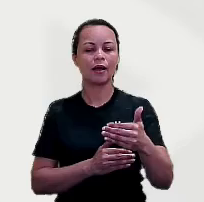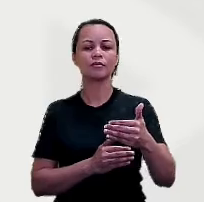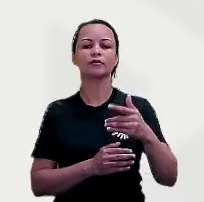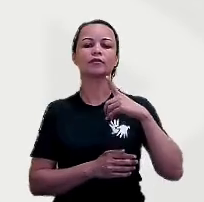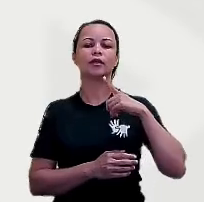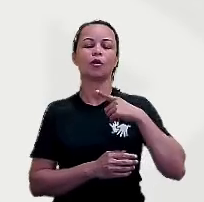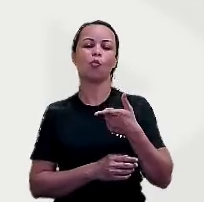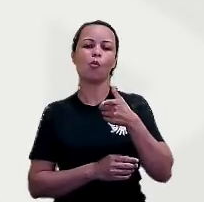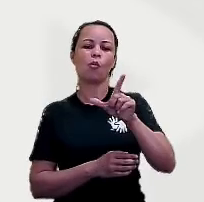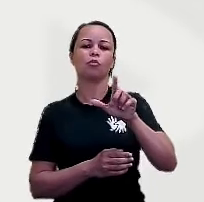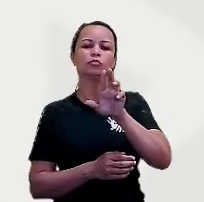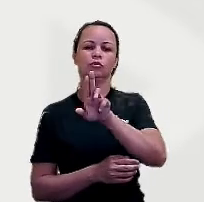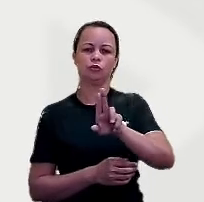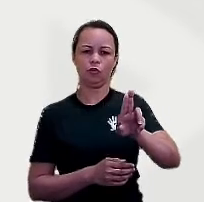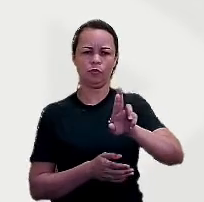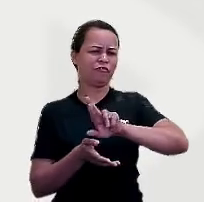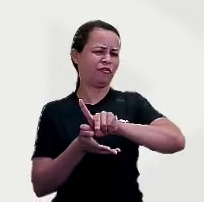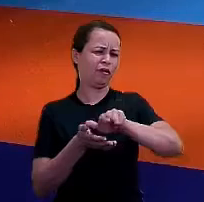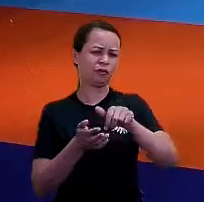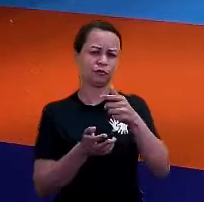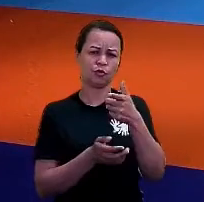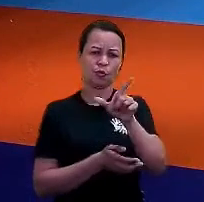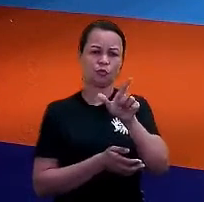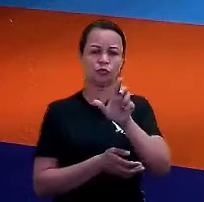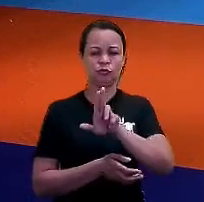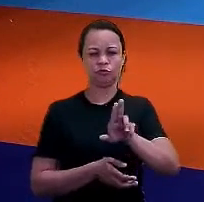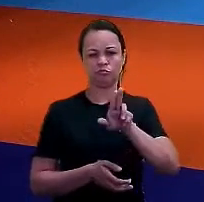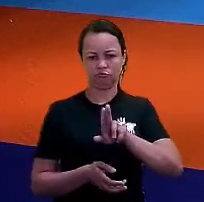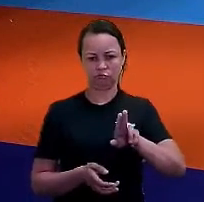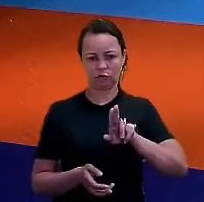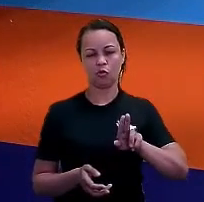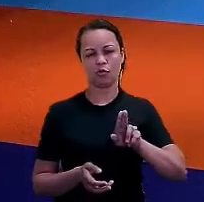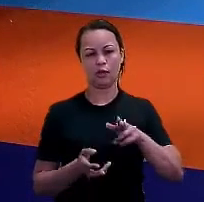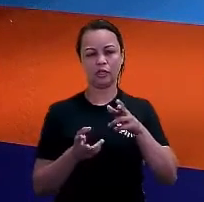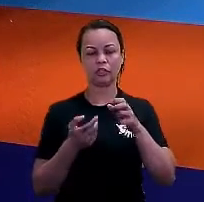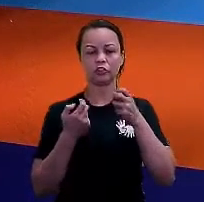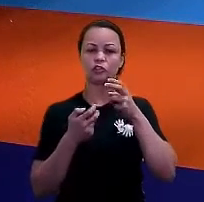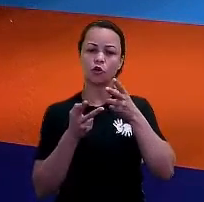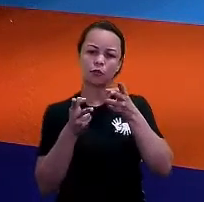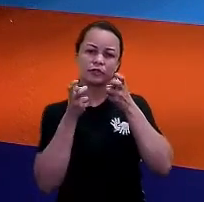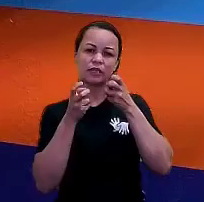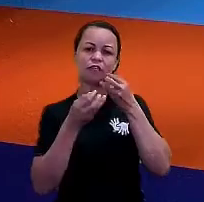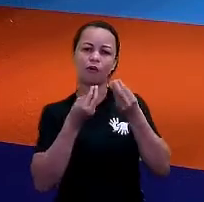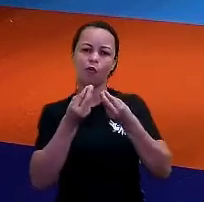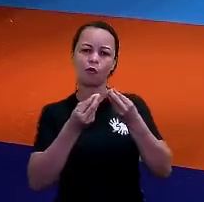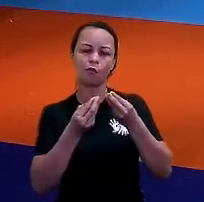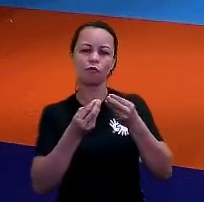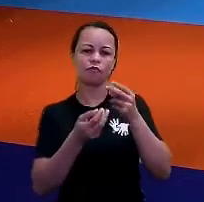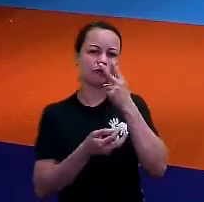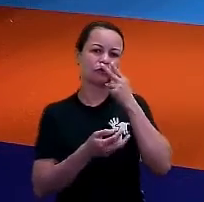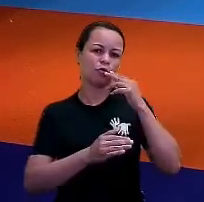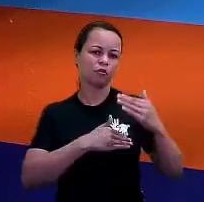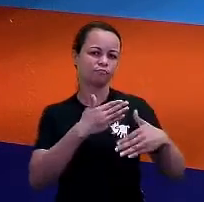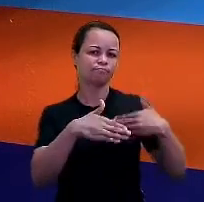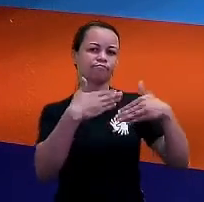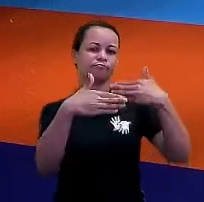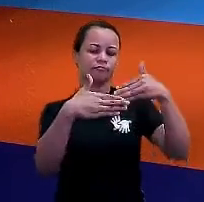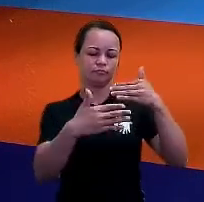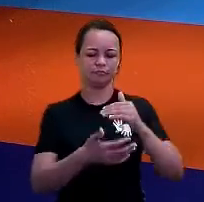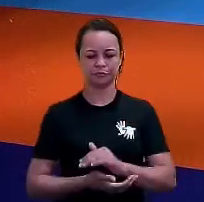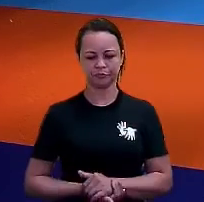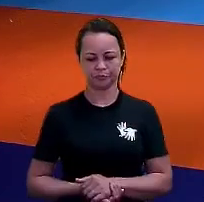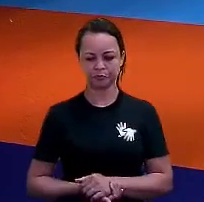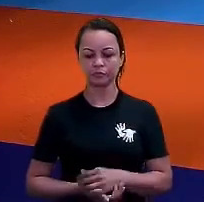outros nomes. E é isso que mostra pra gente como foi evoluindo. Então, a freguesia de Santo Antão da Mata, ela passa a